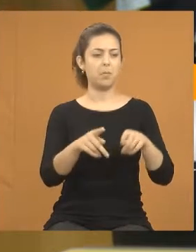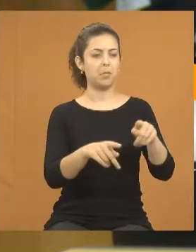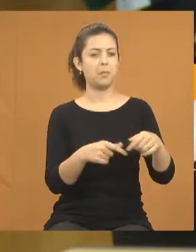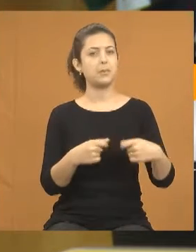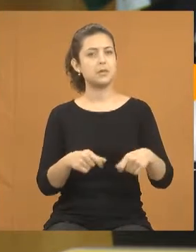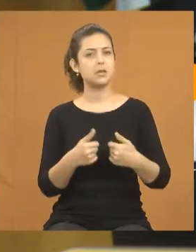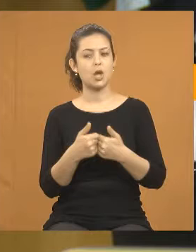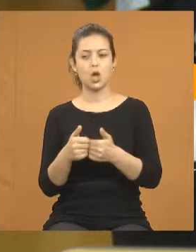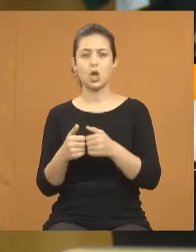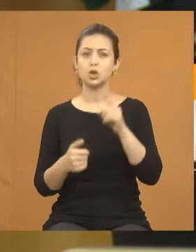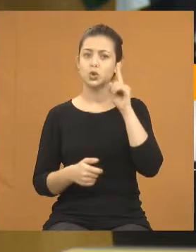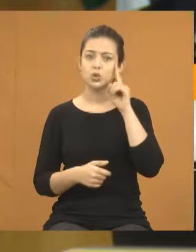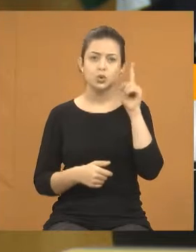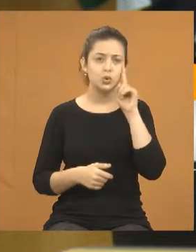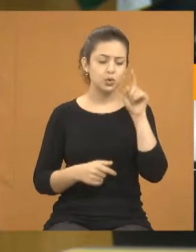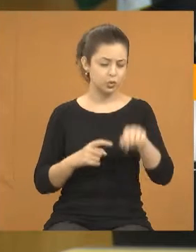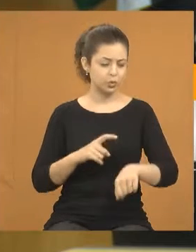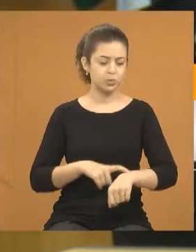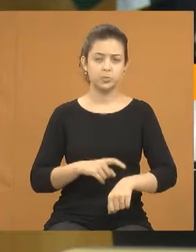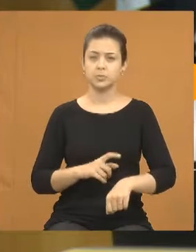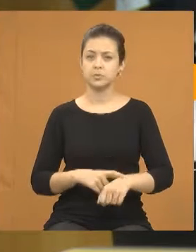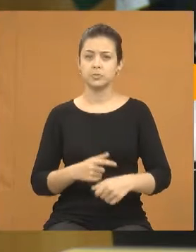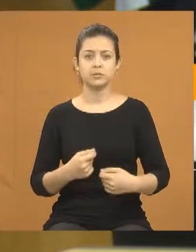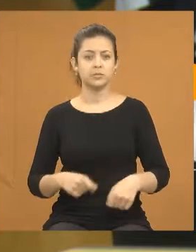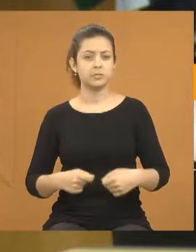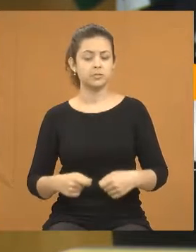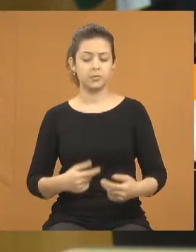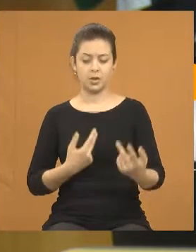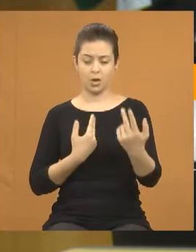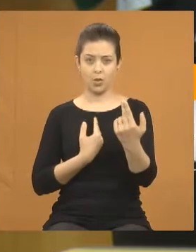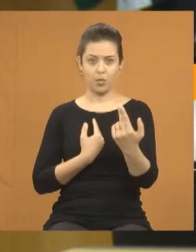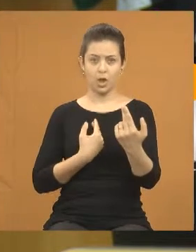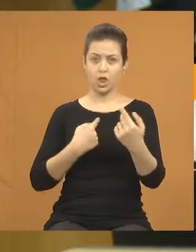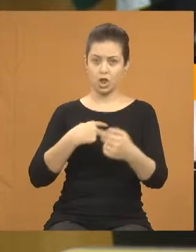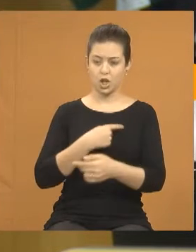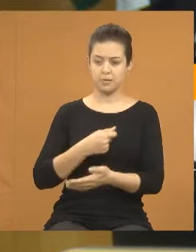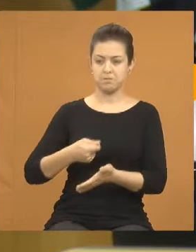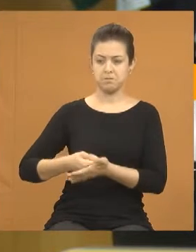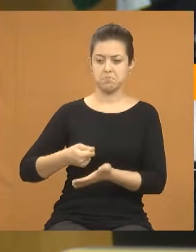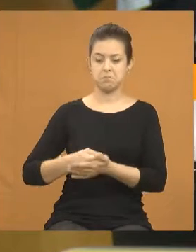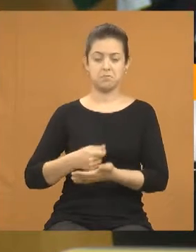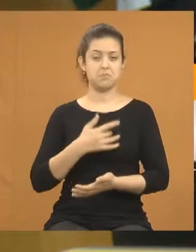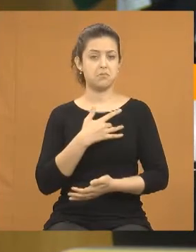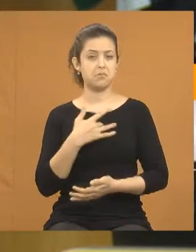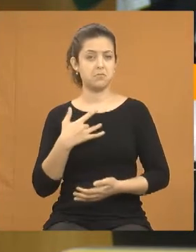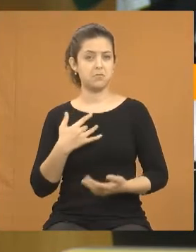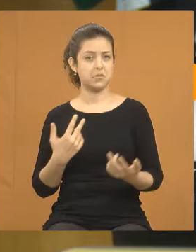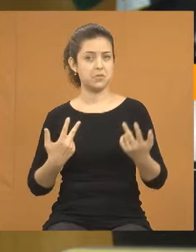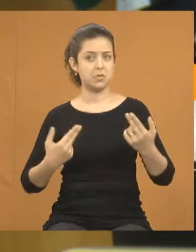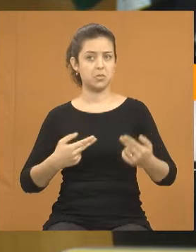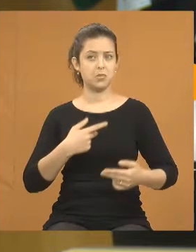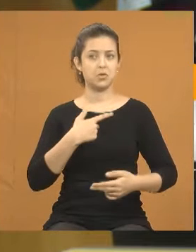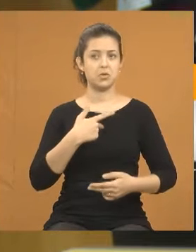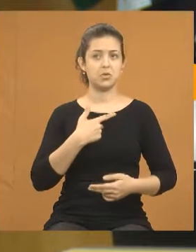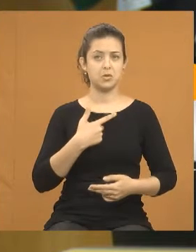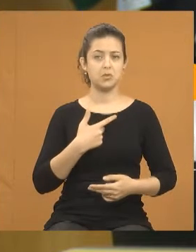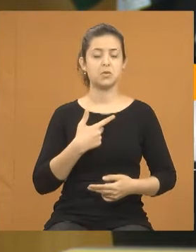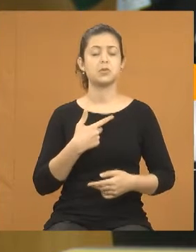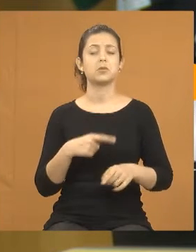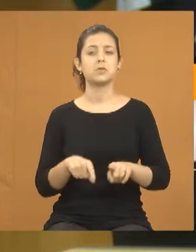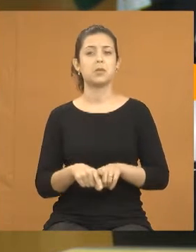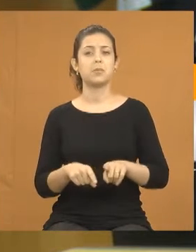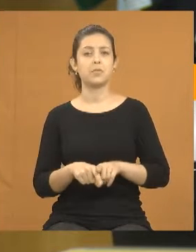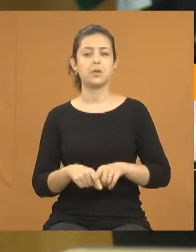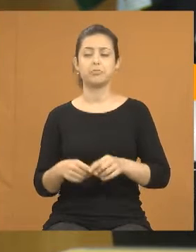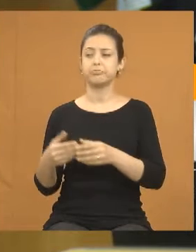precisa de transporte todo dia, todo momento, assim como a gente cobra firme da saúde, como a gente corre atrás